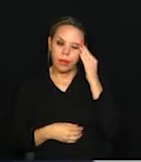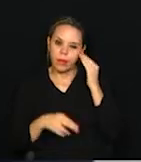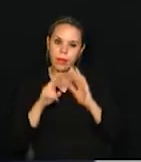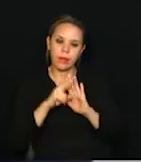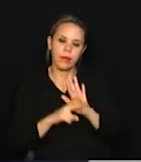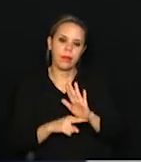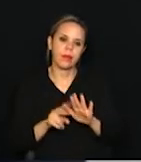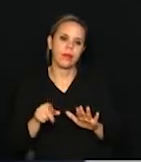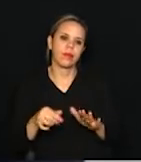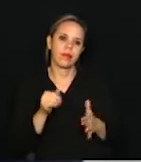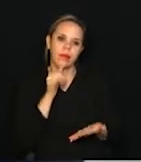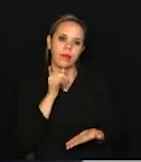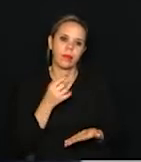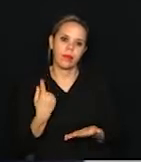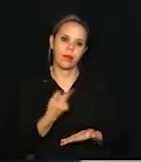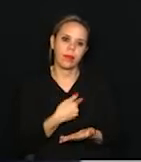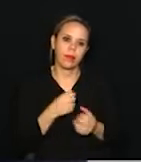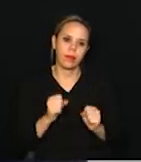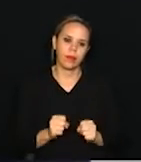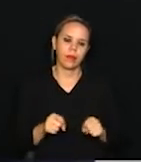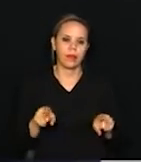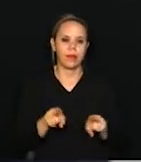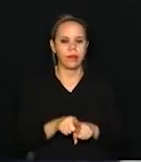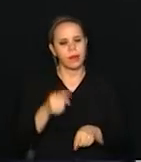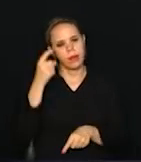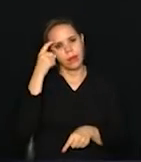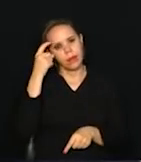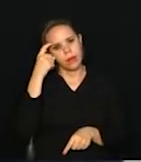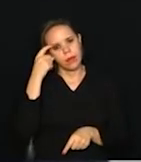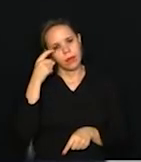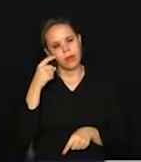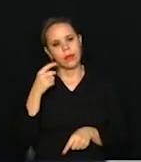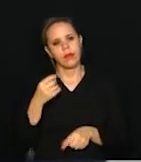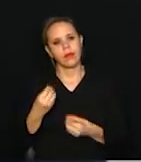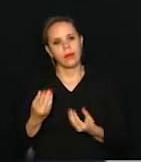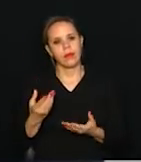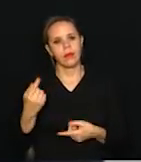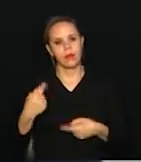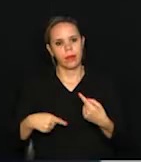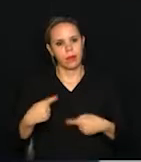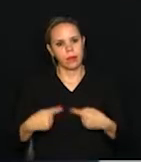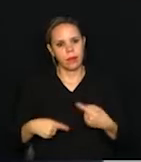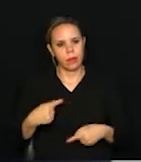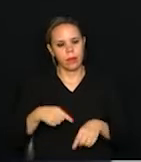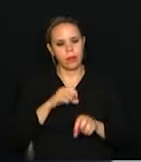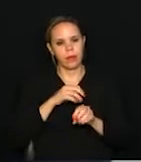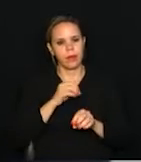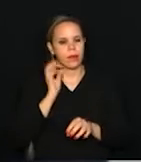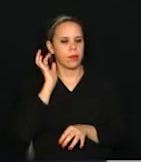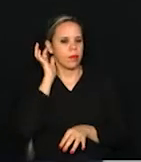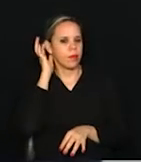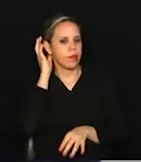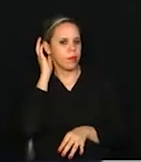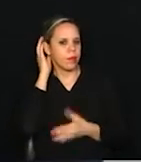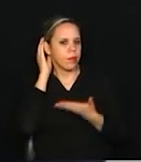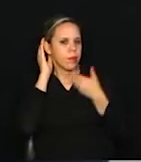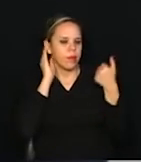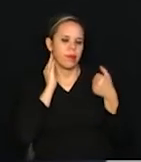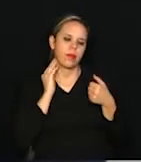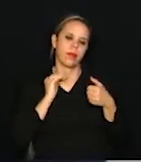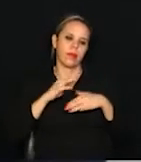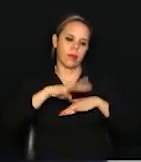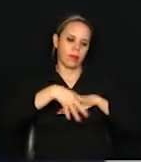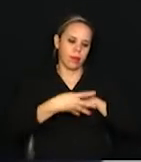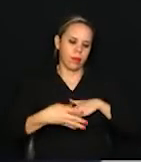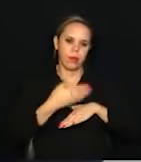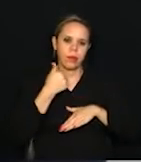criteriosa disso, nós podemos também pensar como direcionar as políticas de educação, de melhoria da